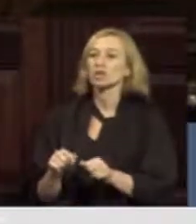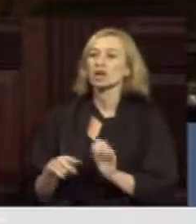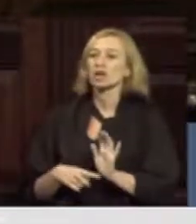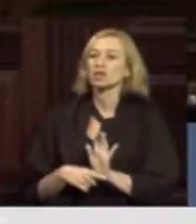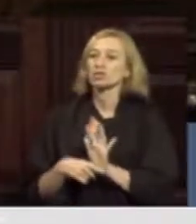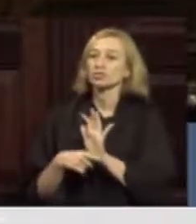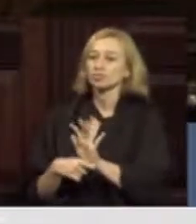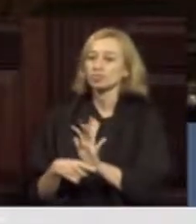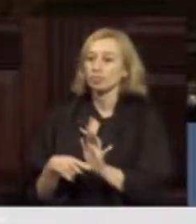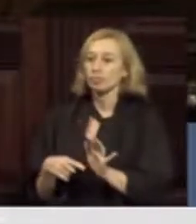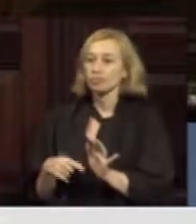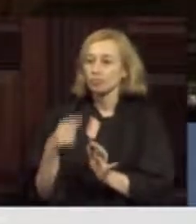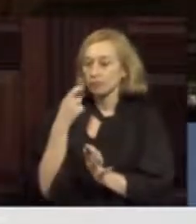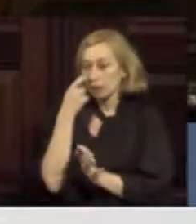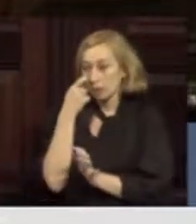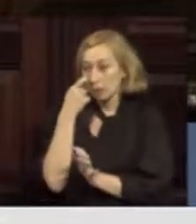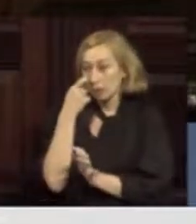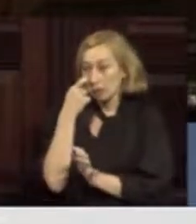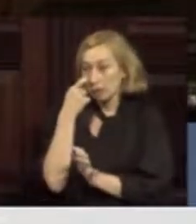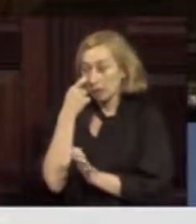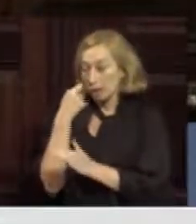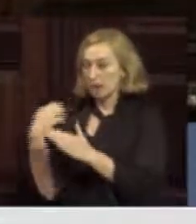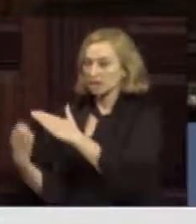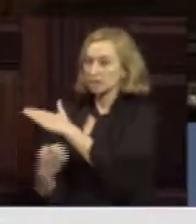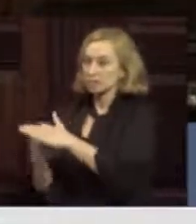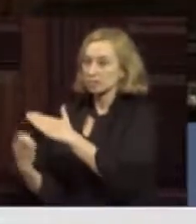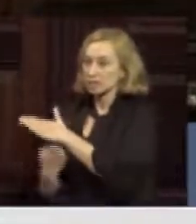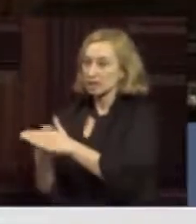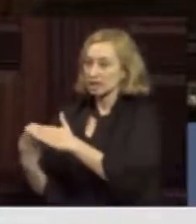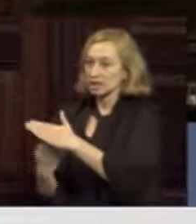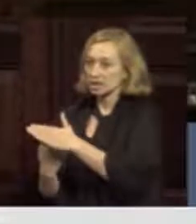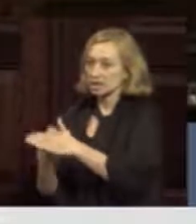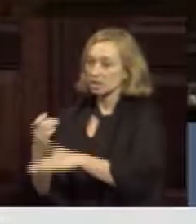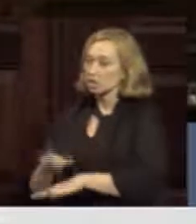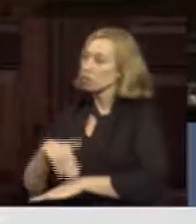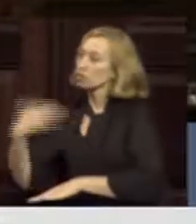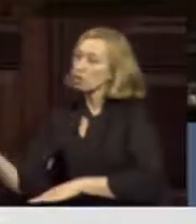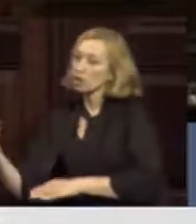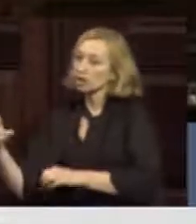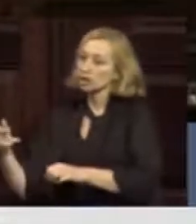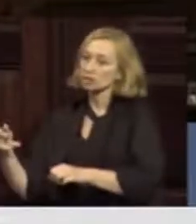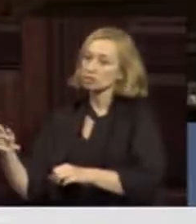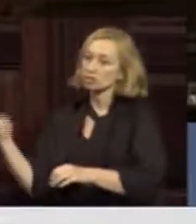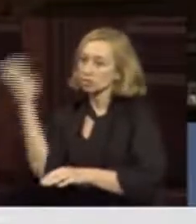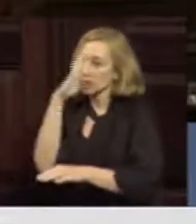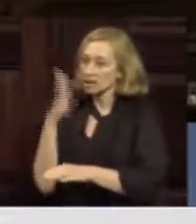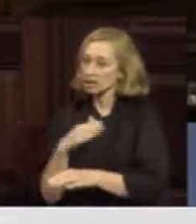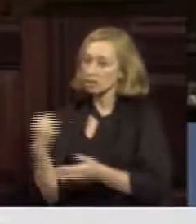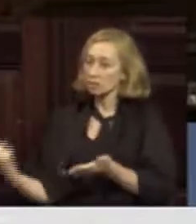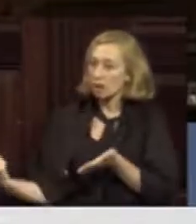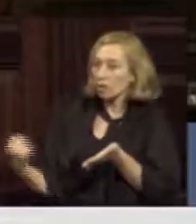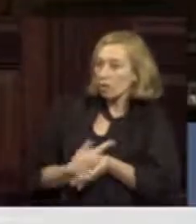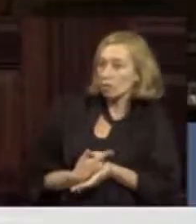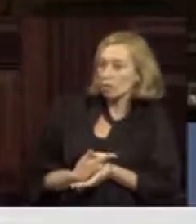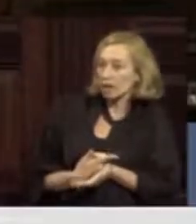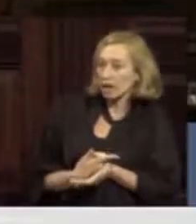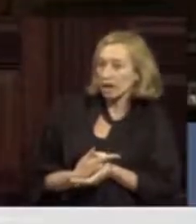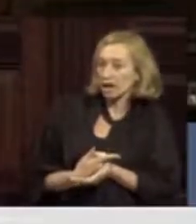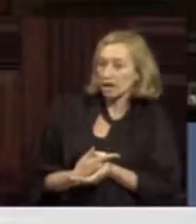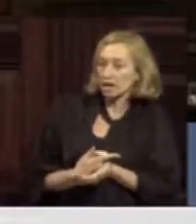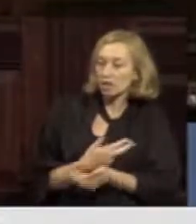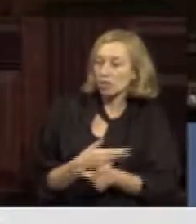comprar a preço de banana aquilo que muitas famílias demoraram anos e anos para construir. É por isso que não